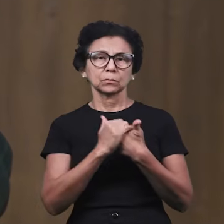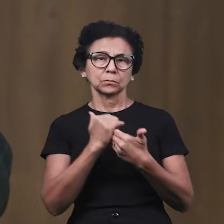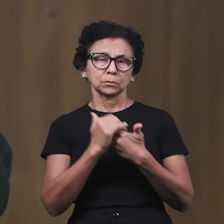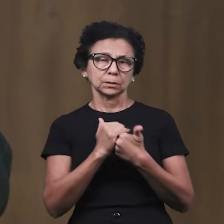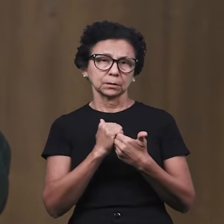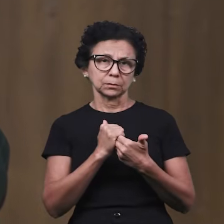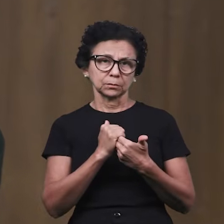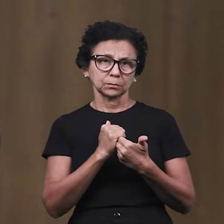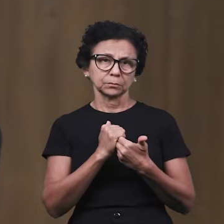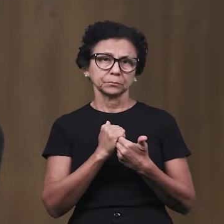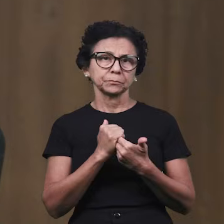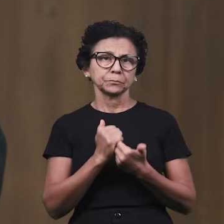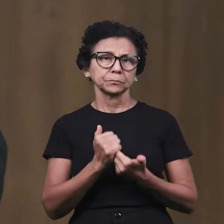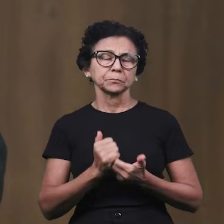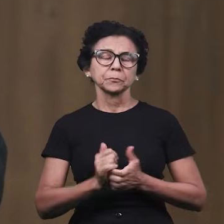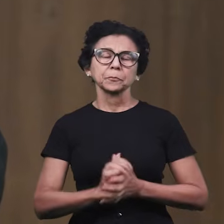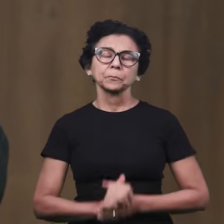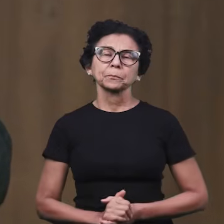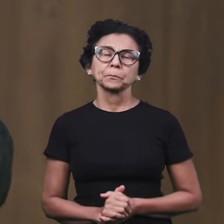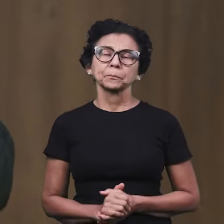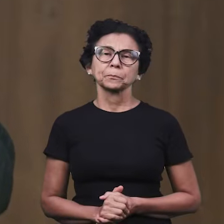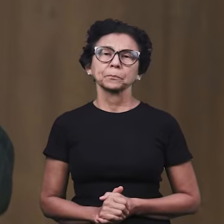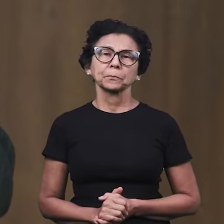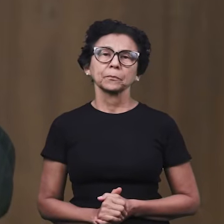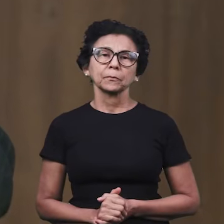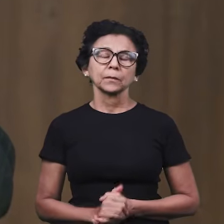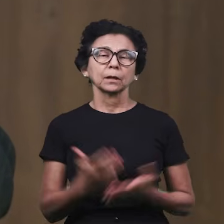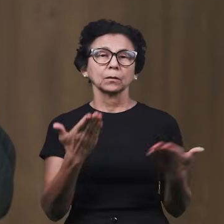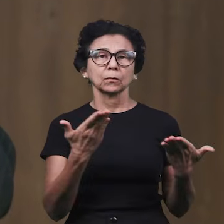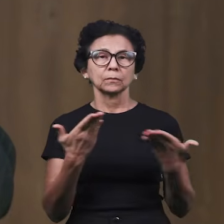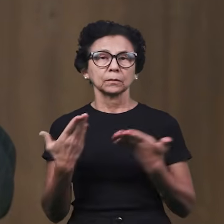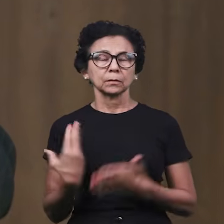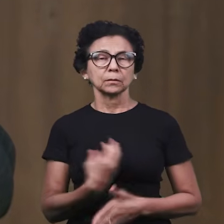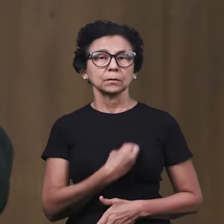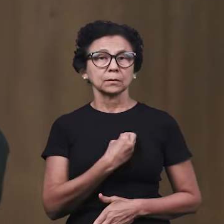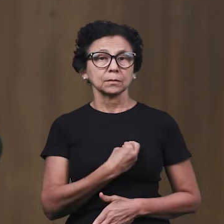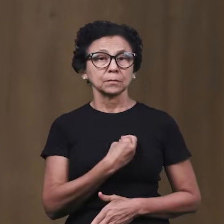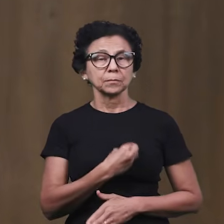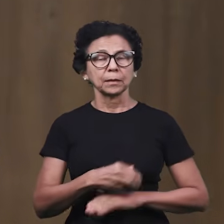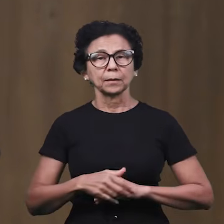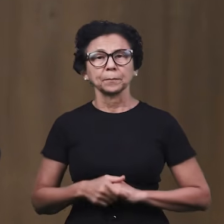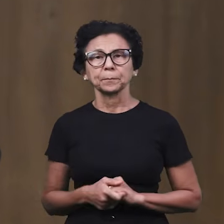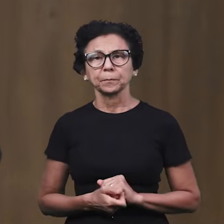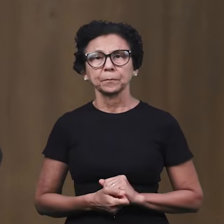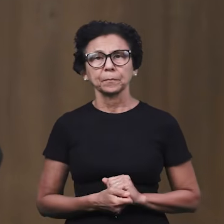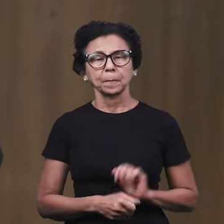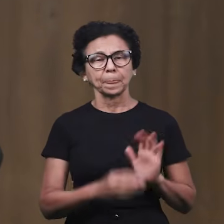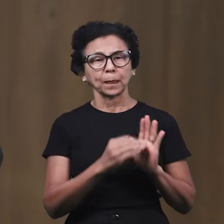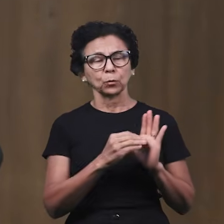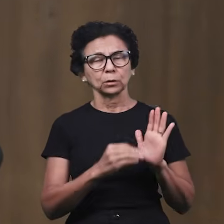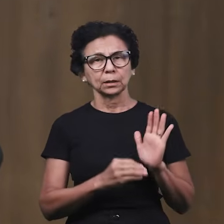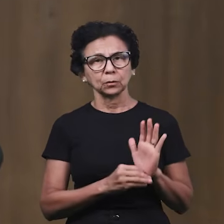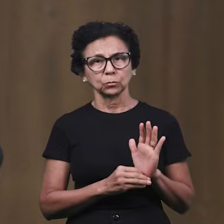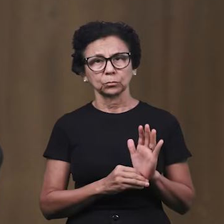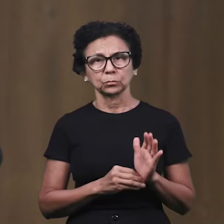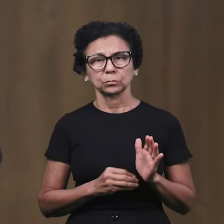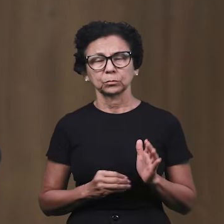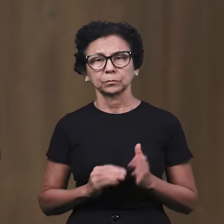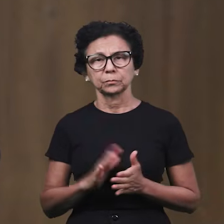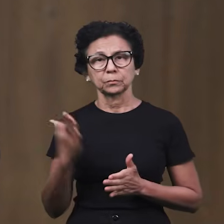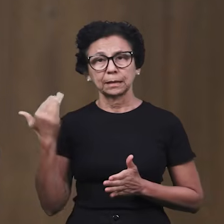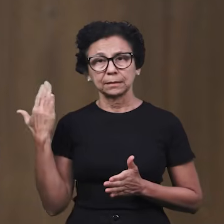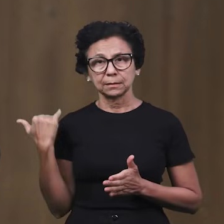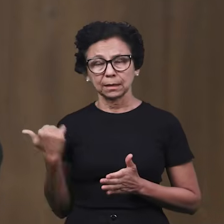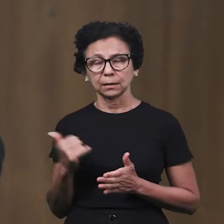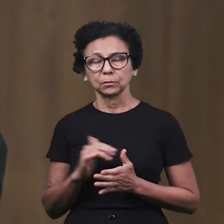nós. E nós queremos te convidar para participar deste episódio, que é uma sequência do episódio anterior. No